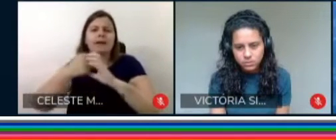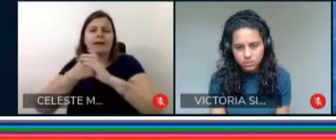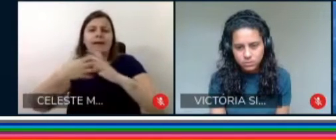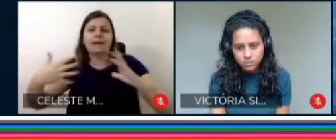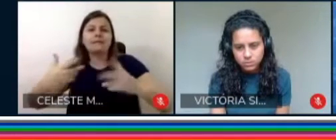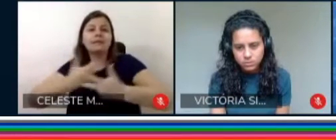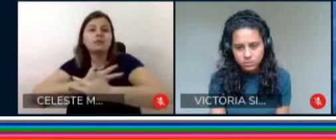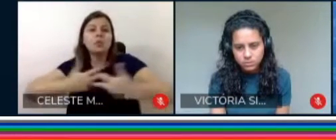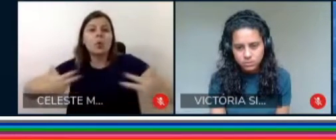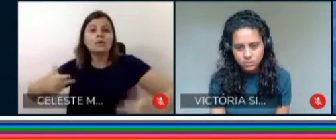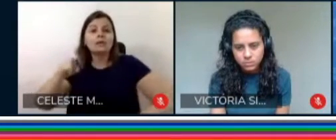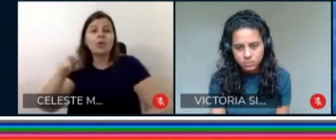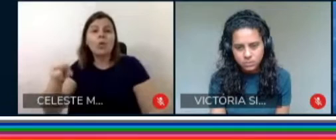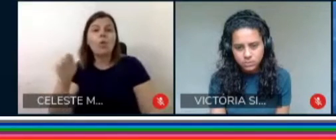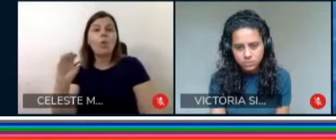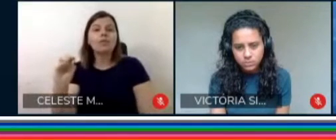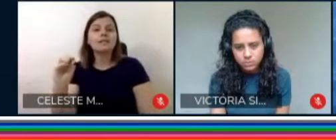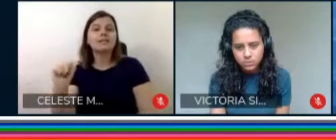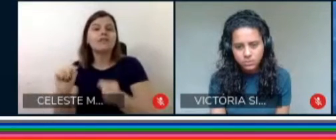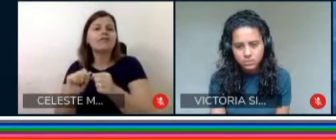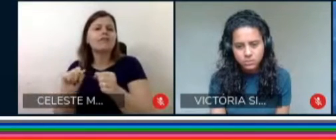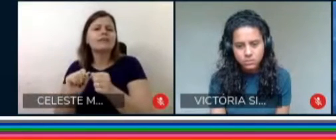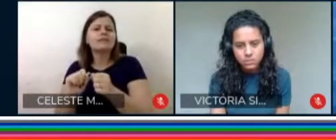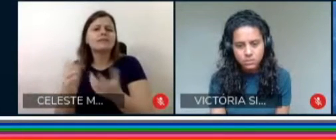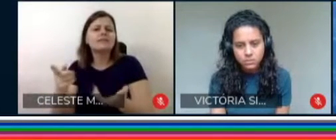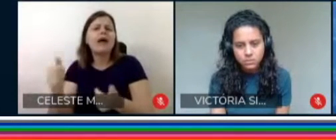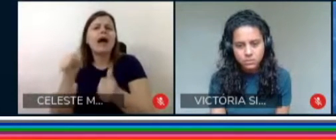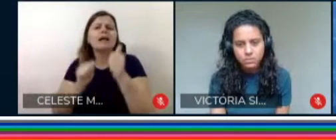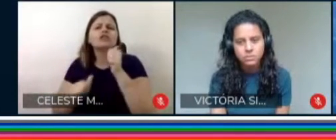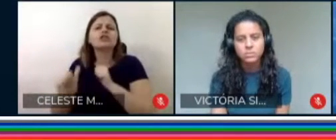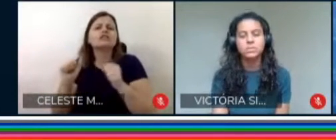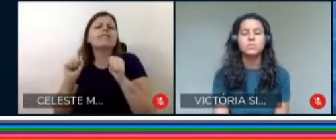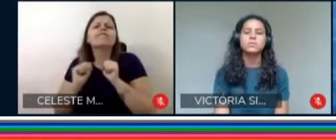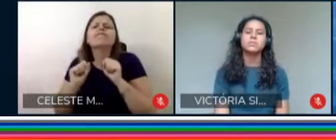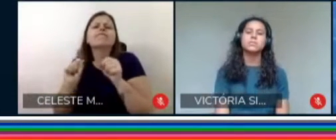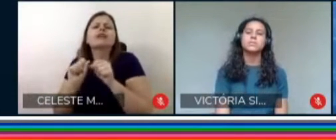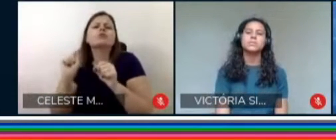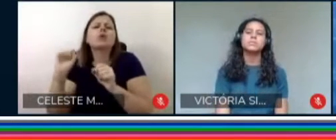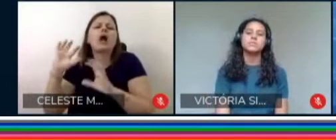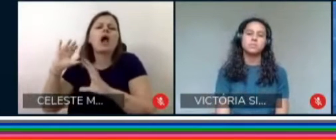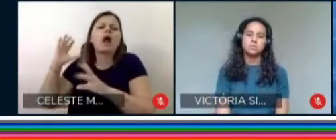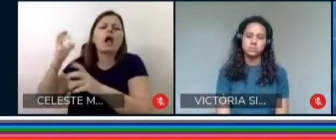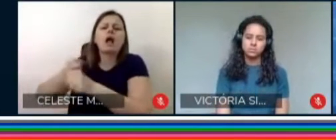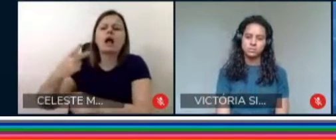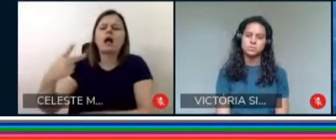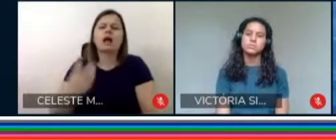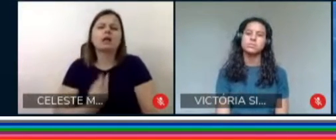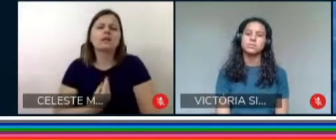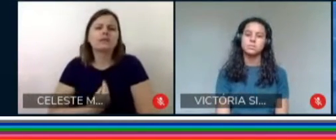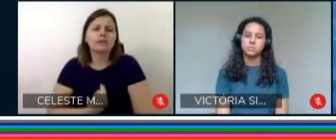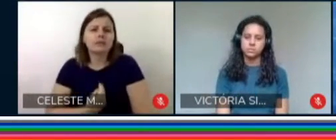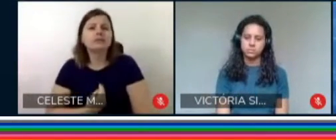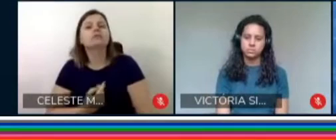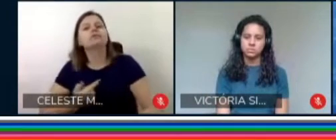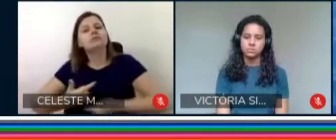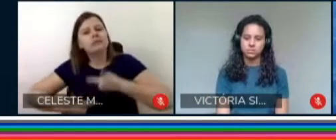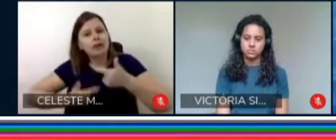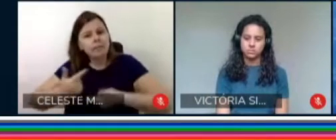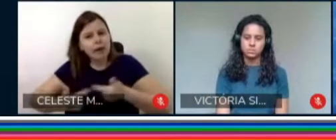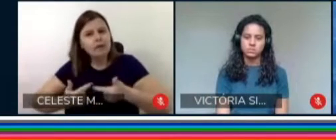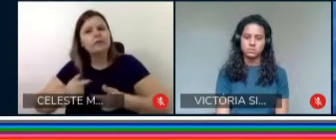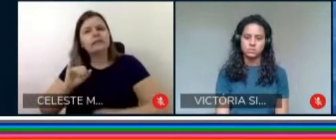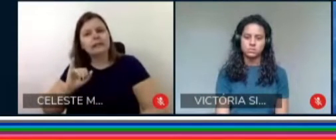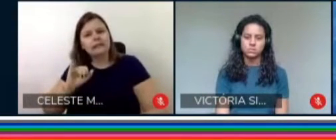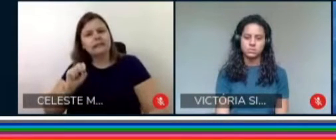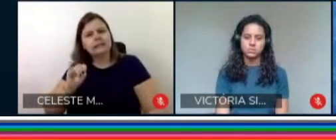Otacílio Camilo. Ela queria saber o que ele fez como artista, né? Foi essa a questão dela, o trabalho dela foi a partir